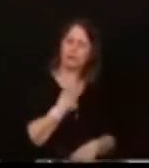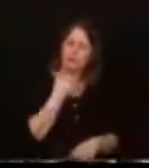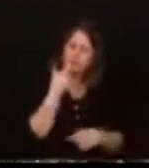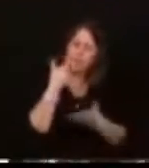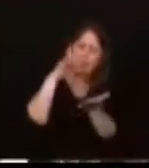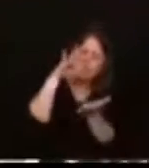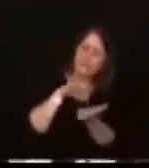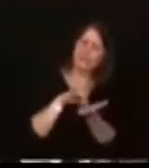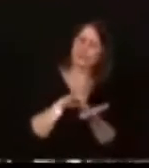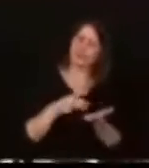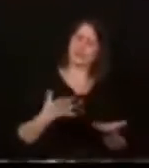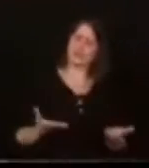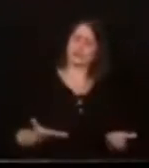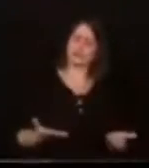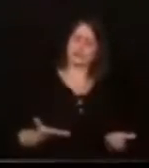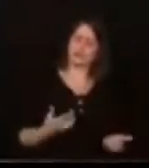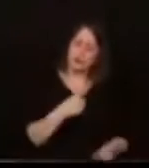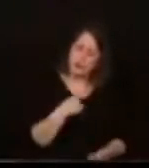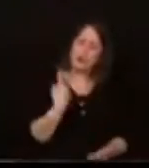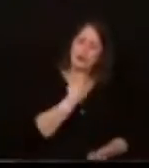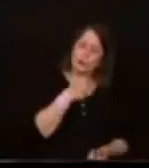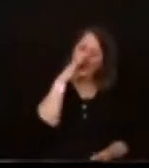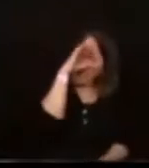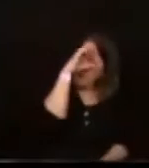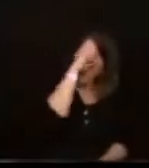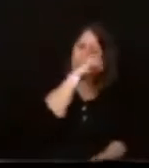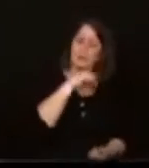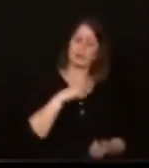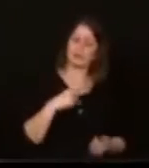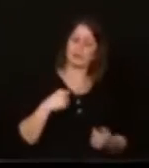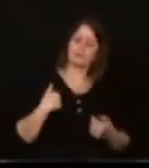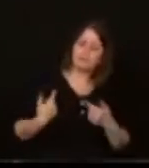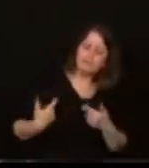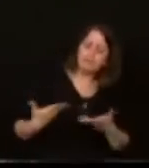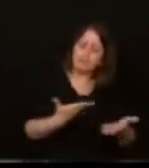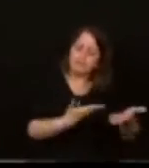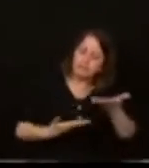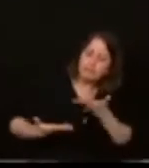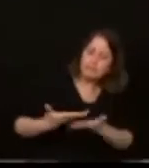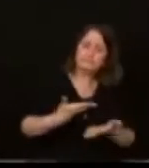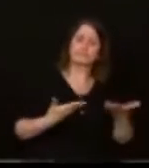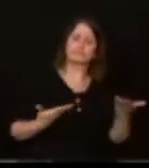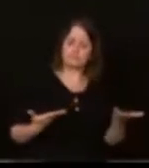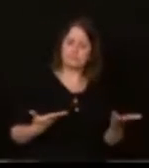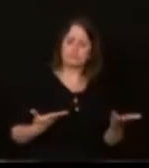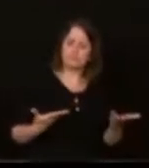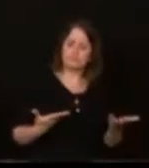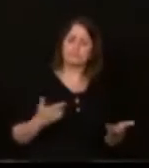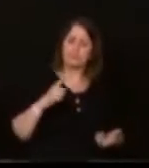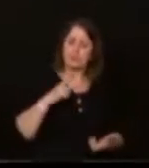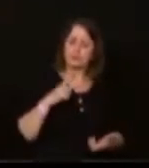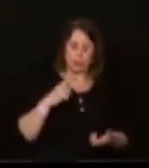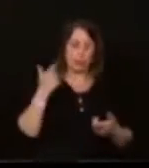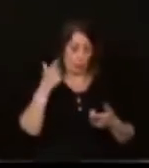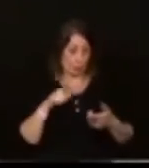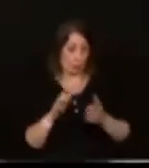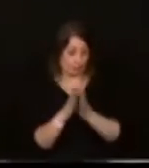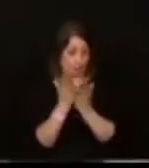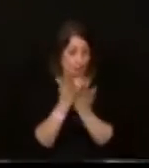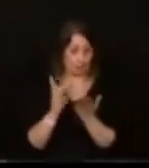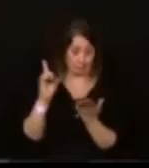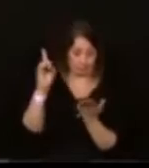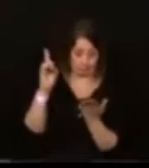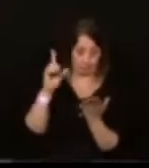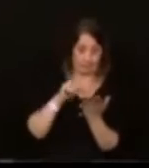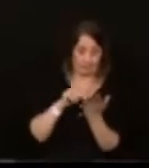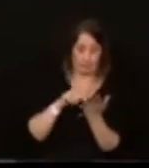verdade. Vamos aprender. Vamos nos inteirar. E tem uma outra passagem aqui.